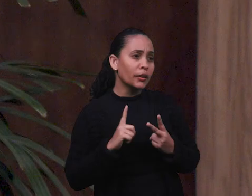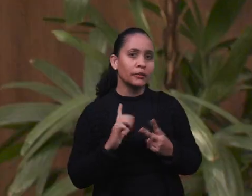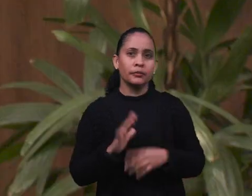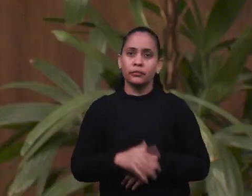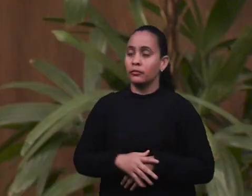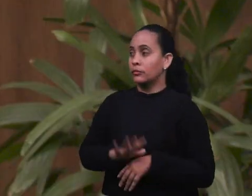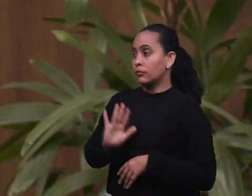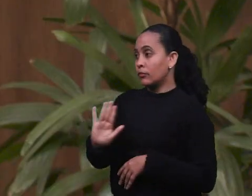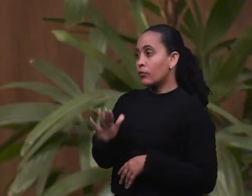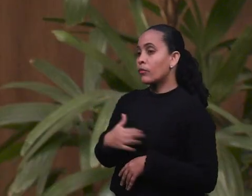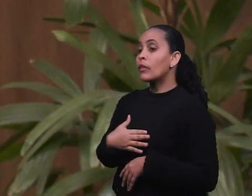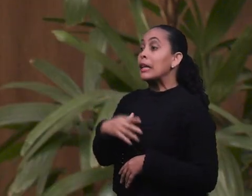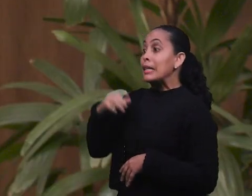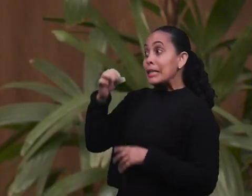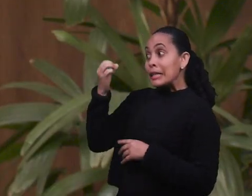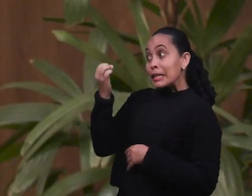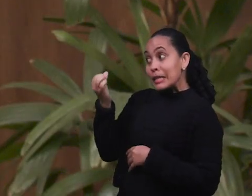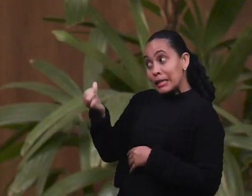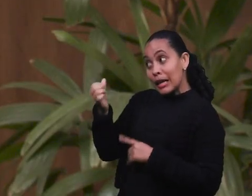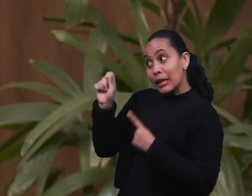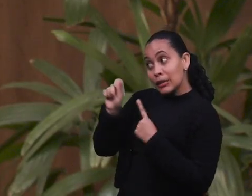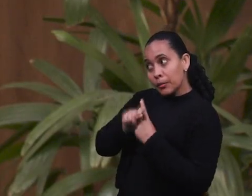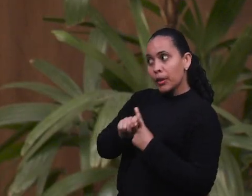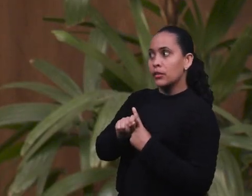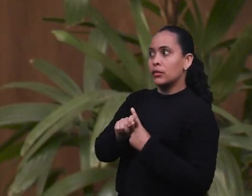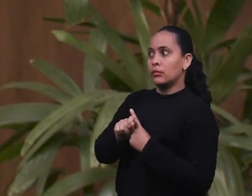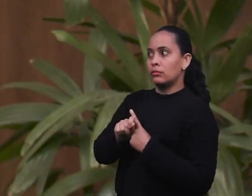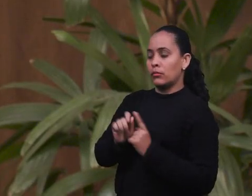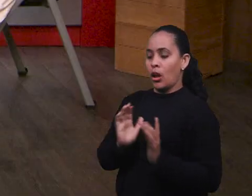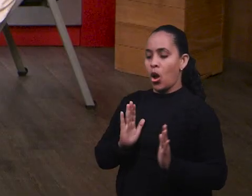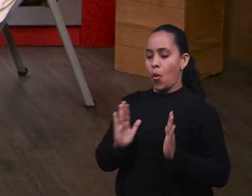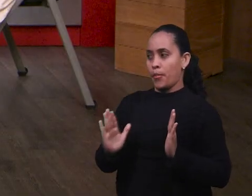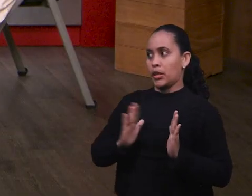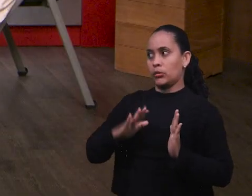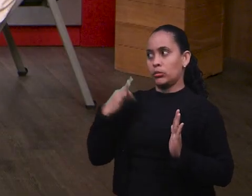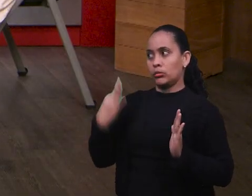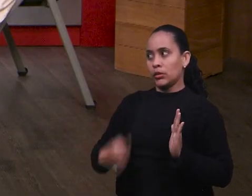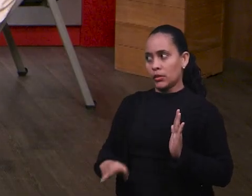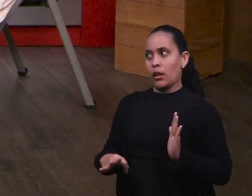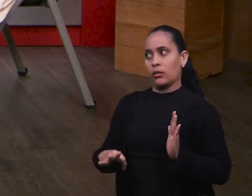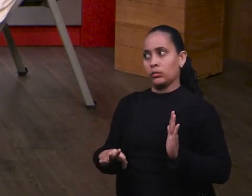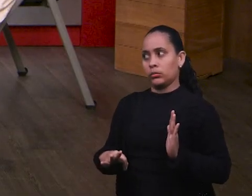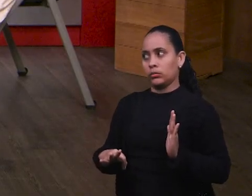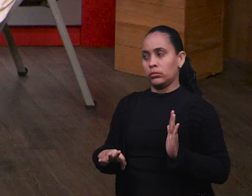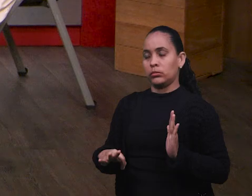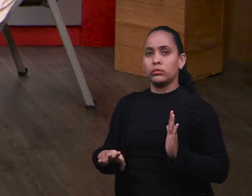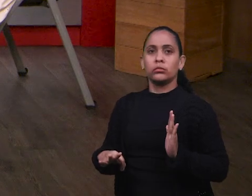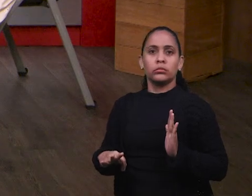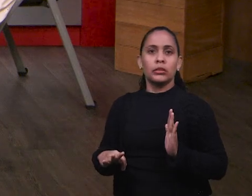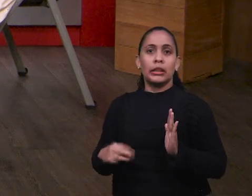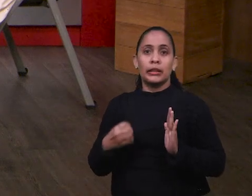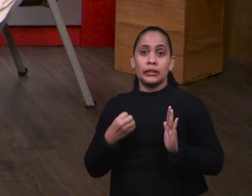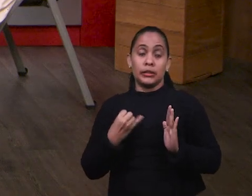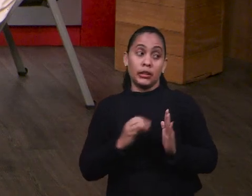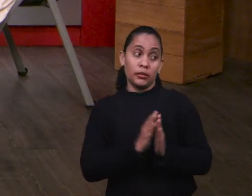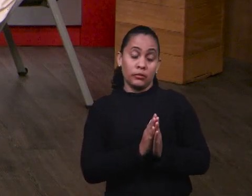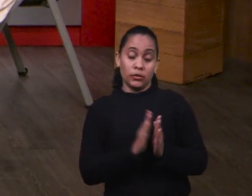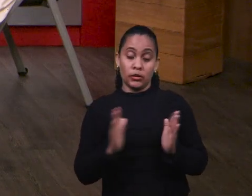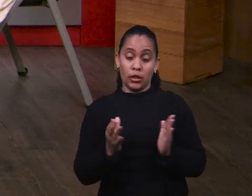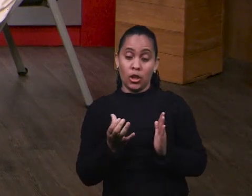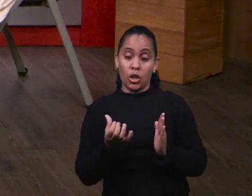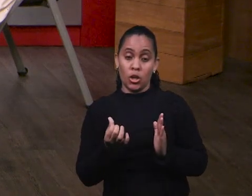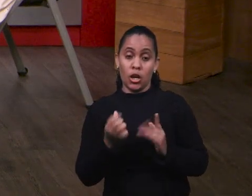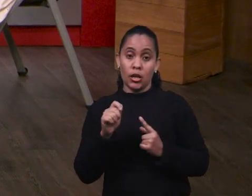6 meses. 6 meses. 6 meses é o prazo mínimo. Entendi. Aí, no caso, quando é passado essas